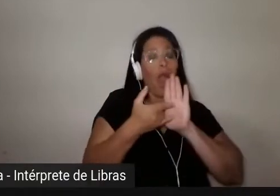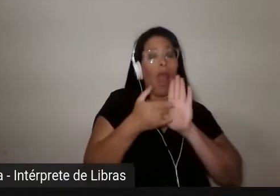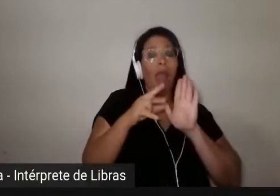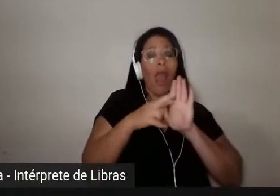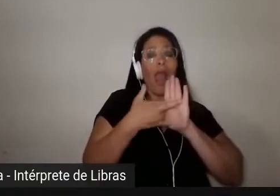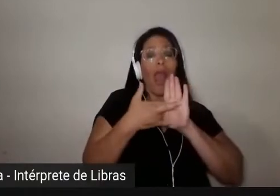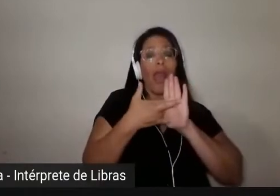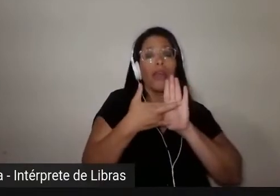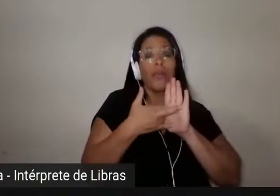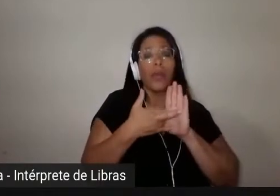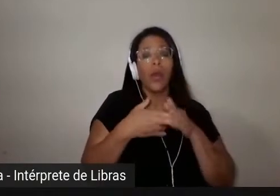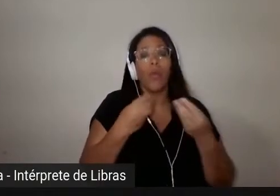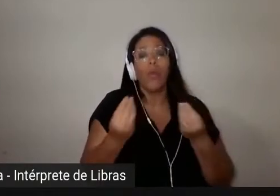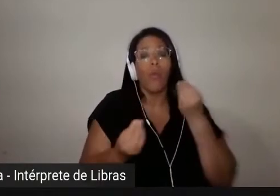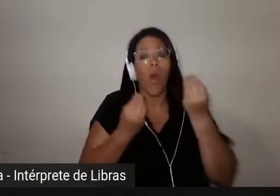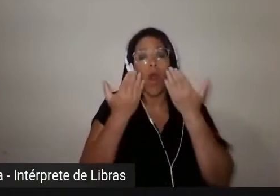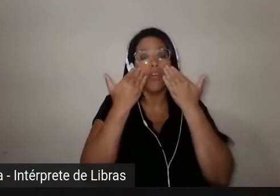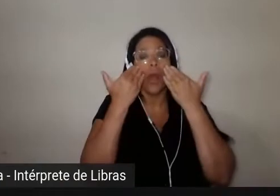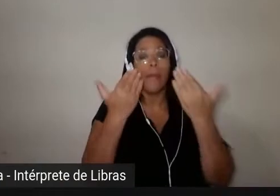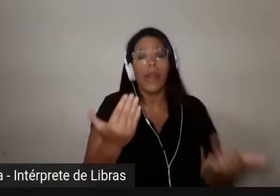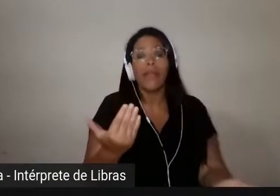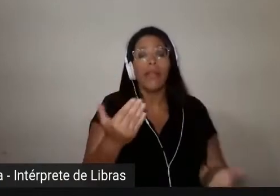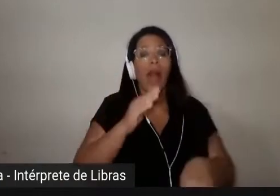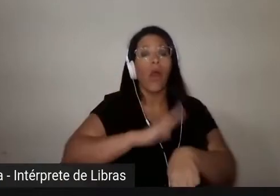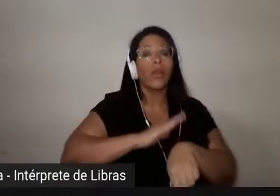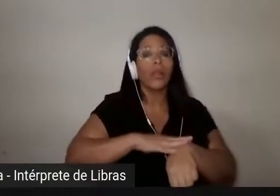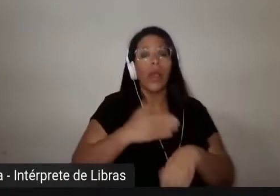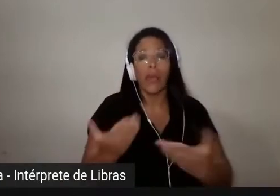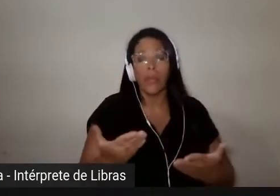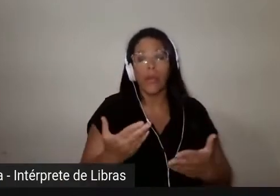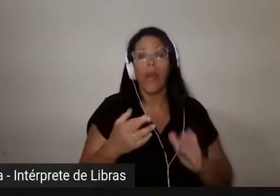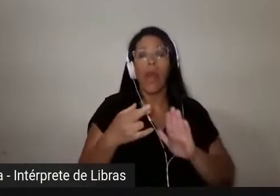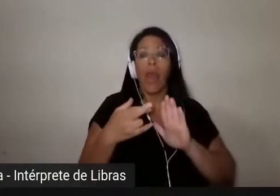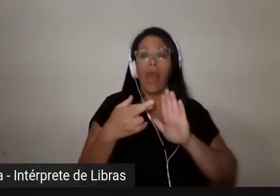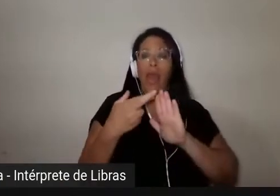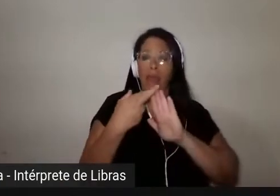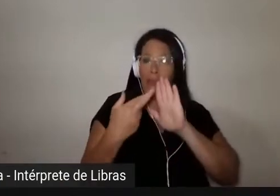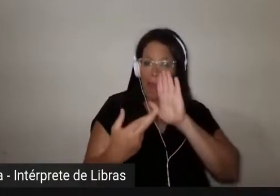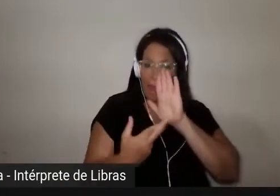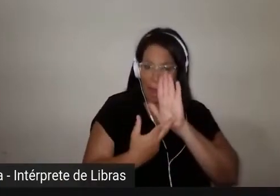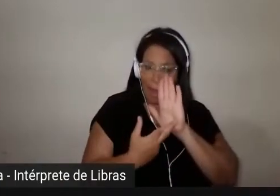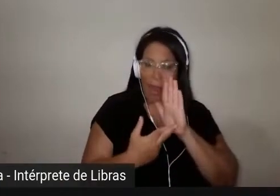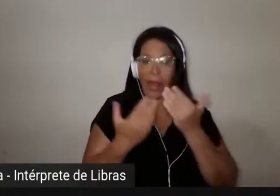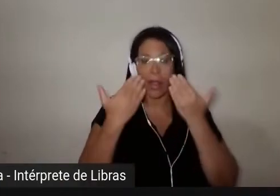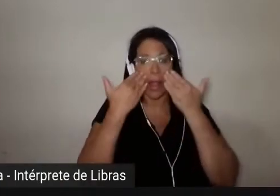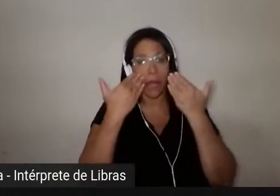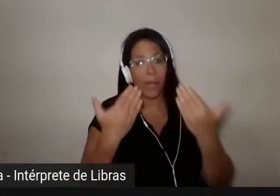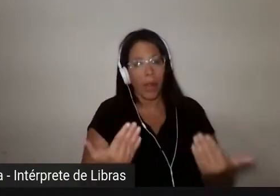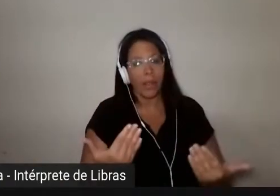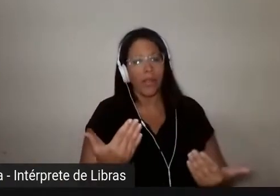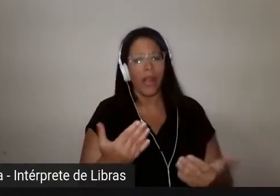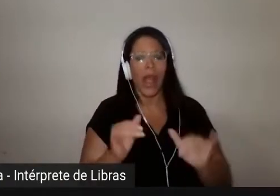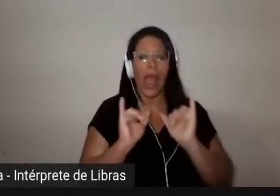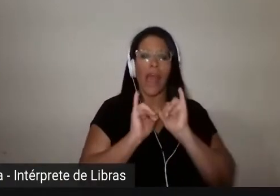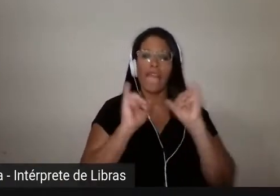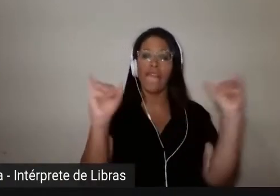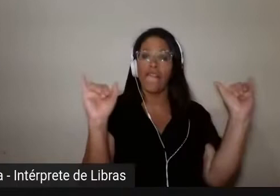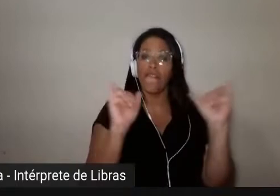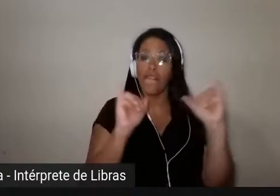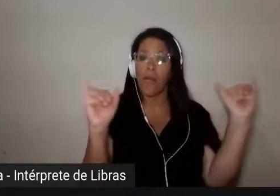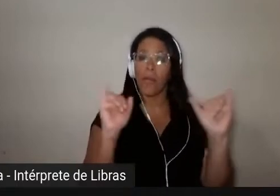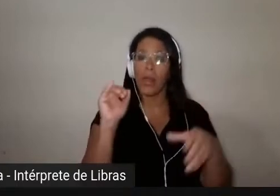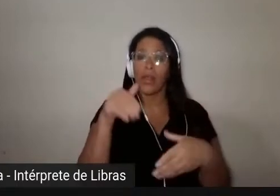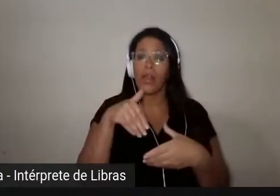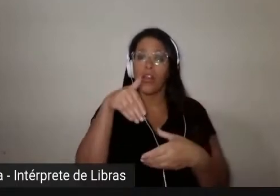até quando você pode apresentar, né? A regra da apresentação, ela é até o anúncio da votação da matéria,